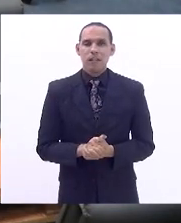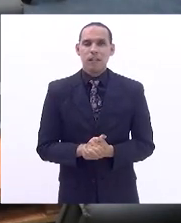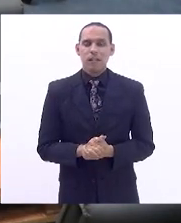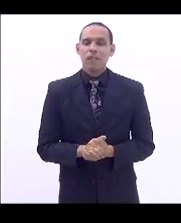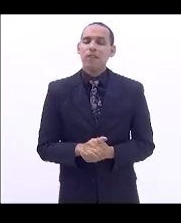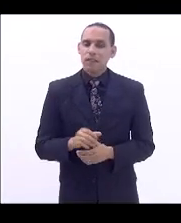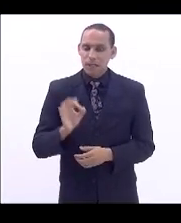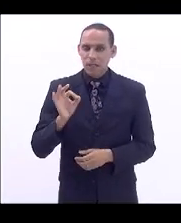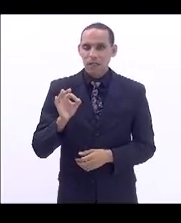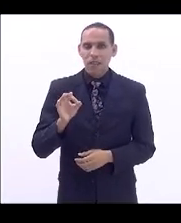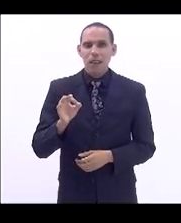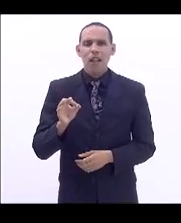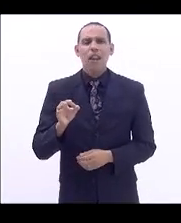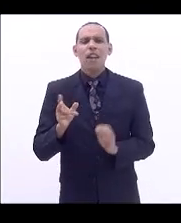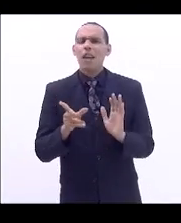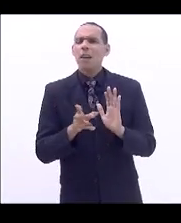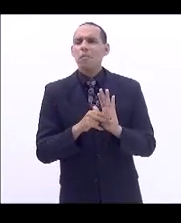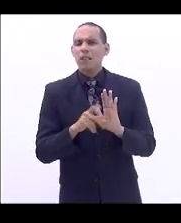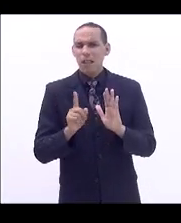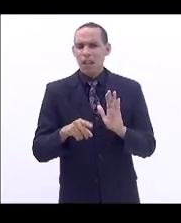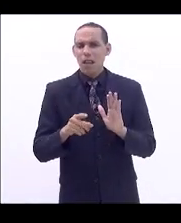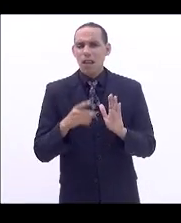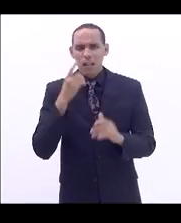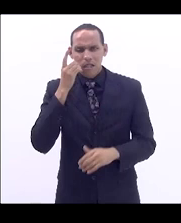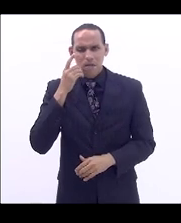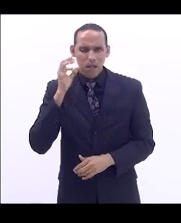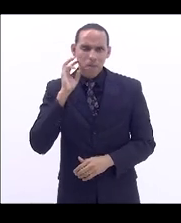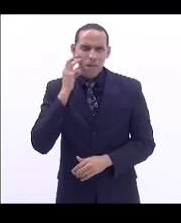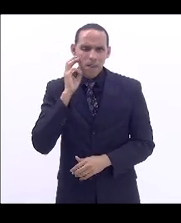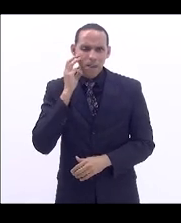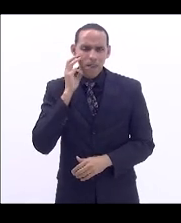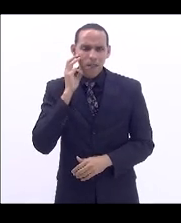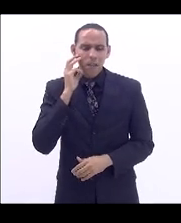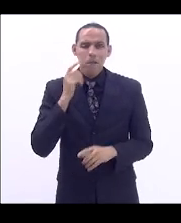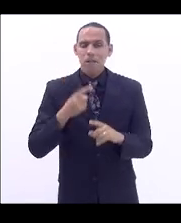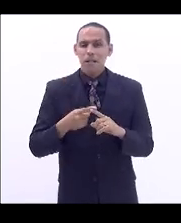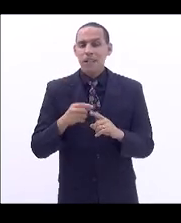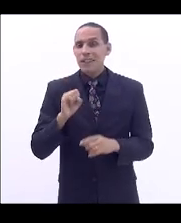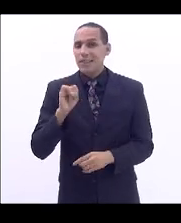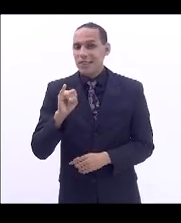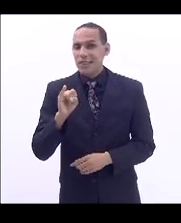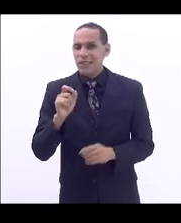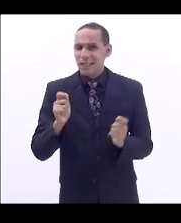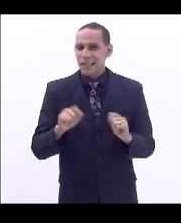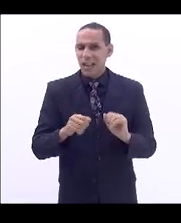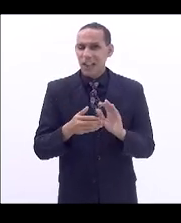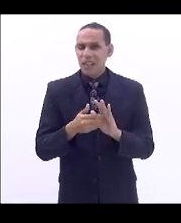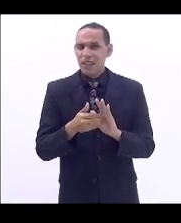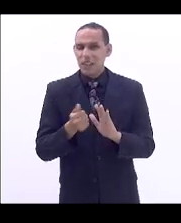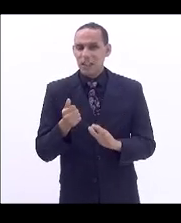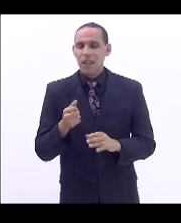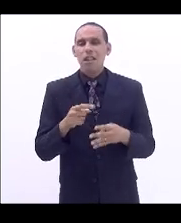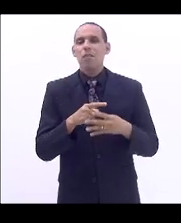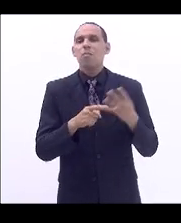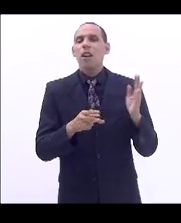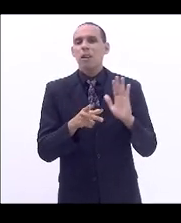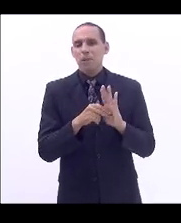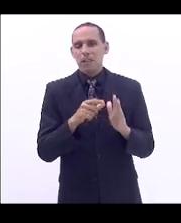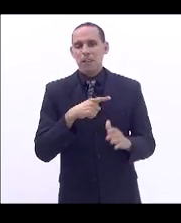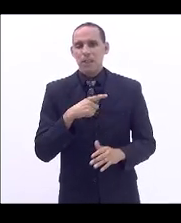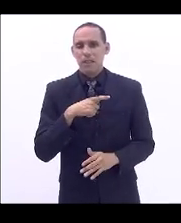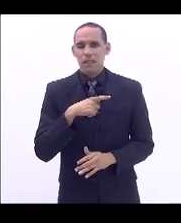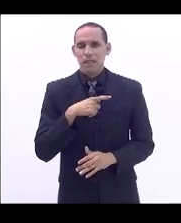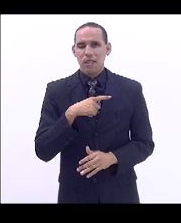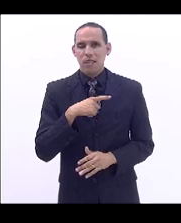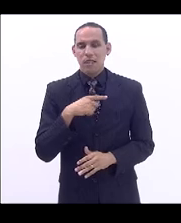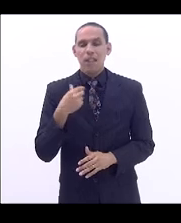dessas emendas são nobres deputados ao deck porque se fosse possível tirar eu coloco a linha com muita para